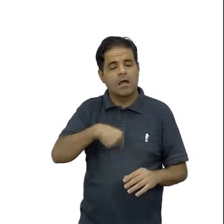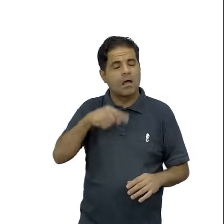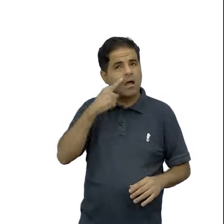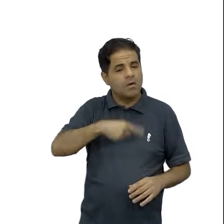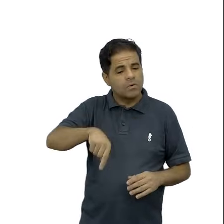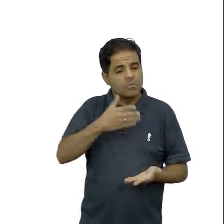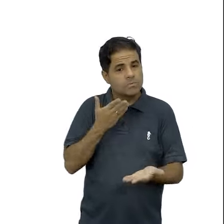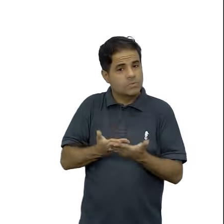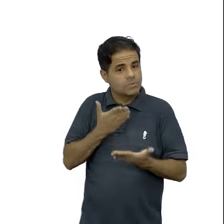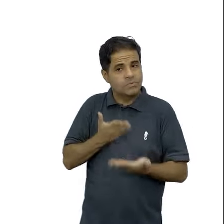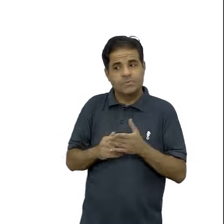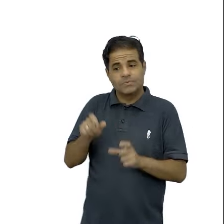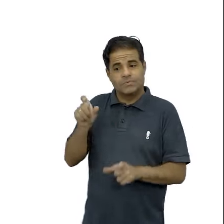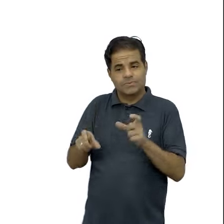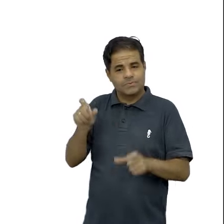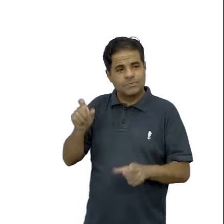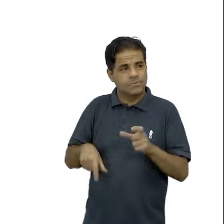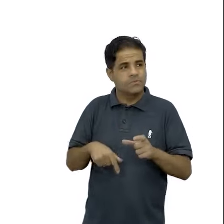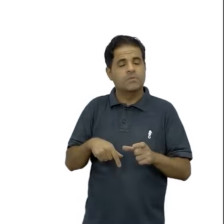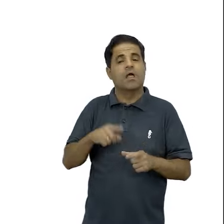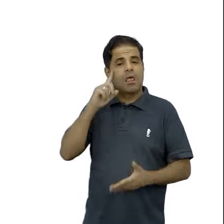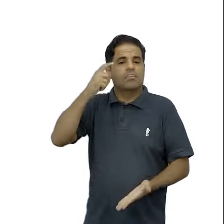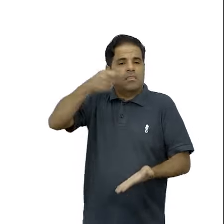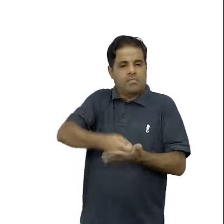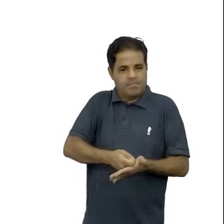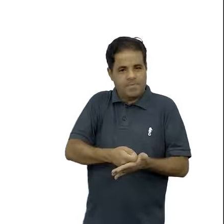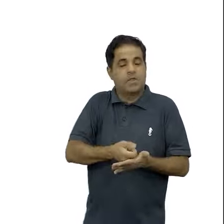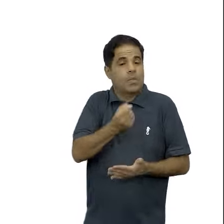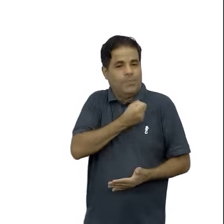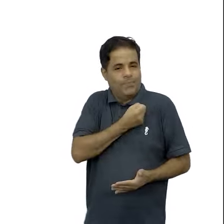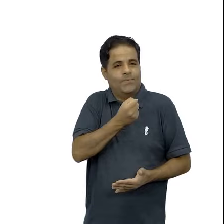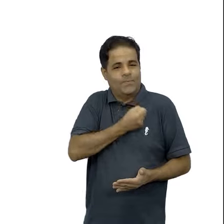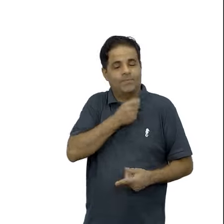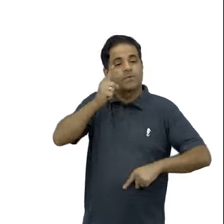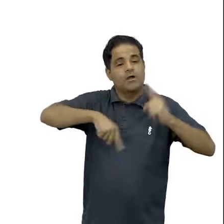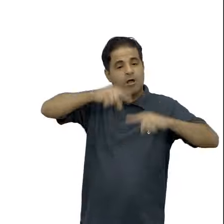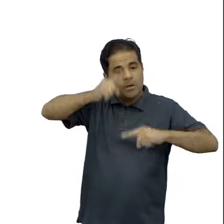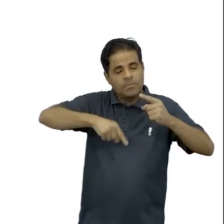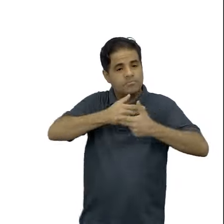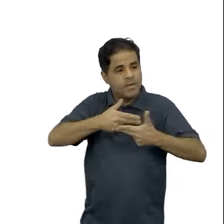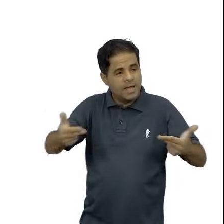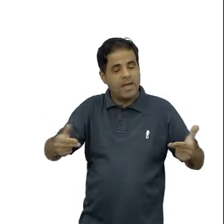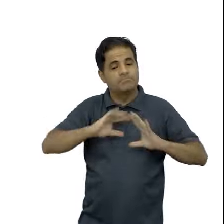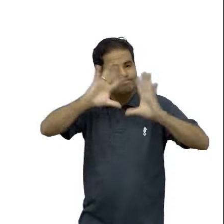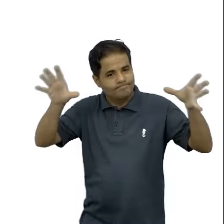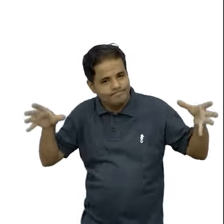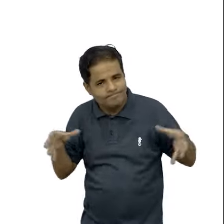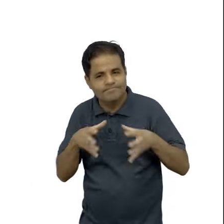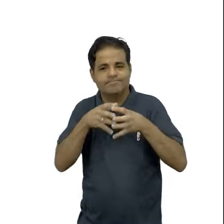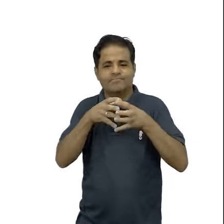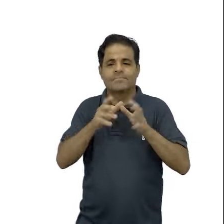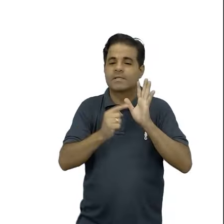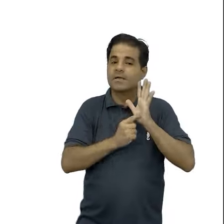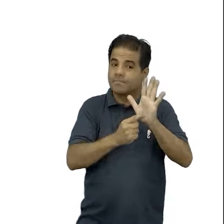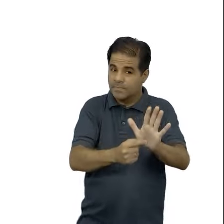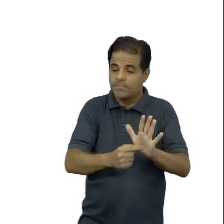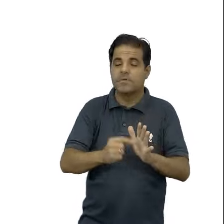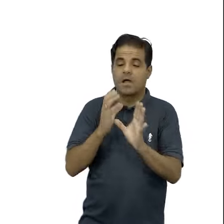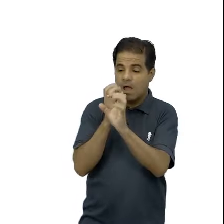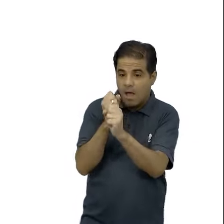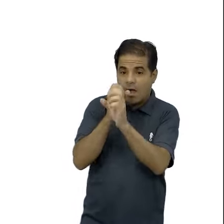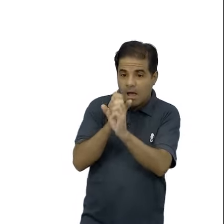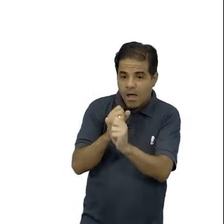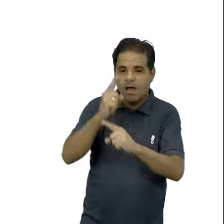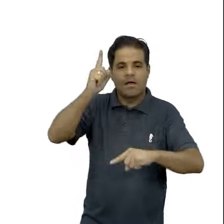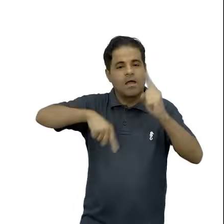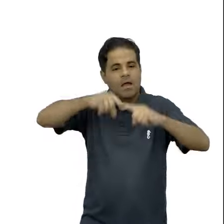nosso estudante? Determina o número de objetos de uma coleção, que a partir da contagem